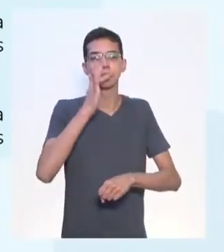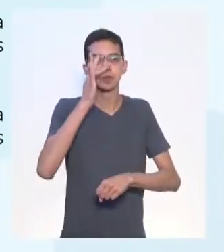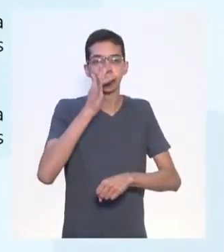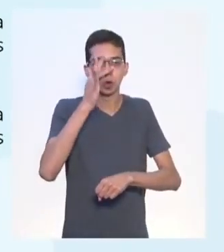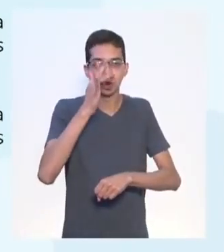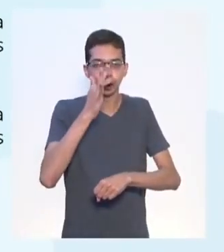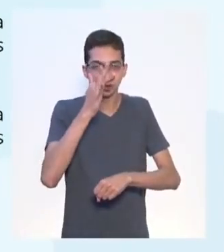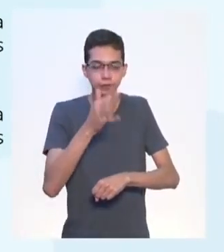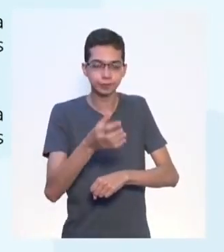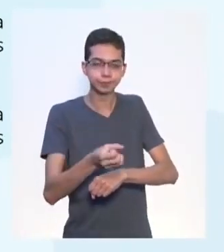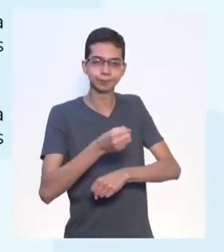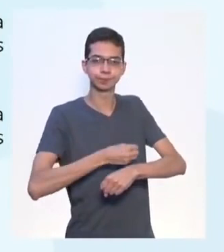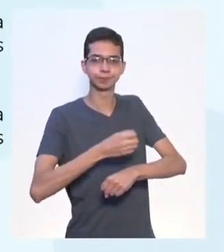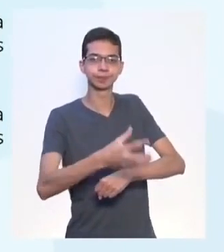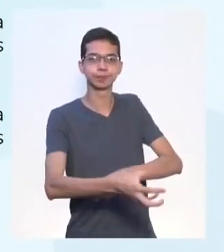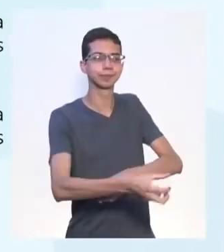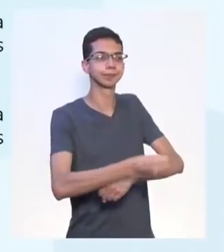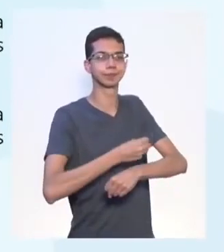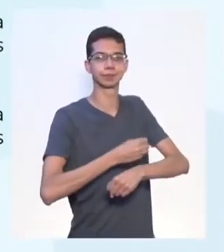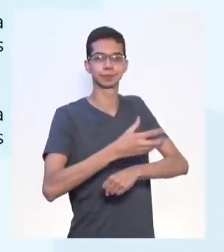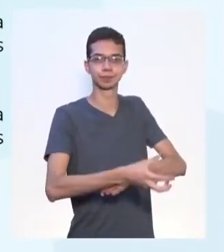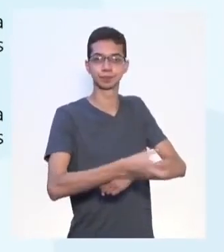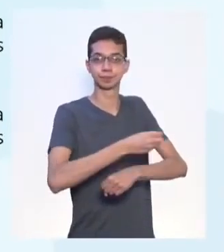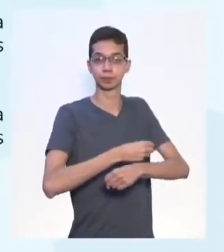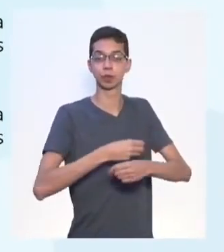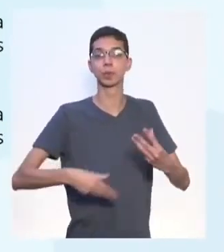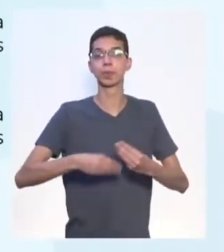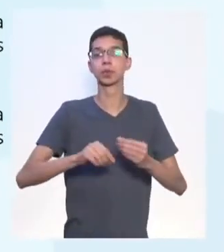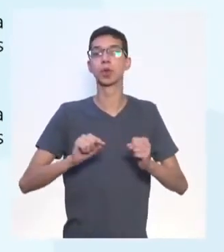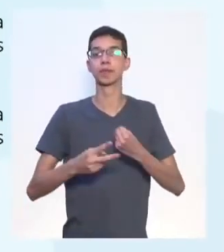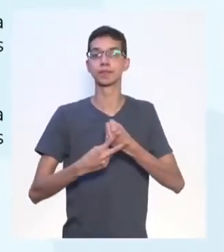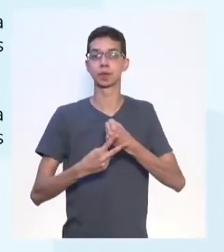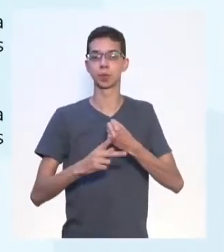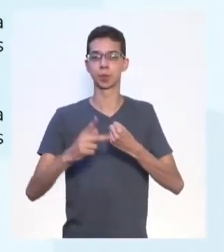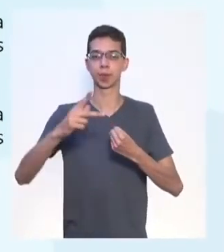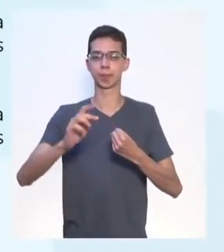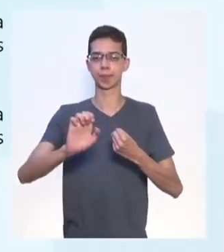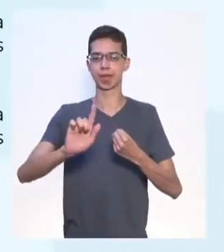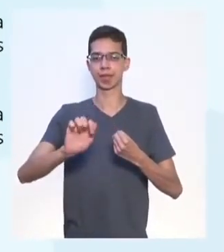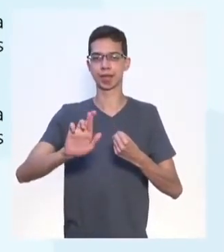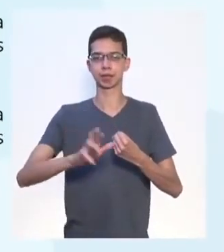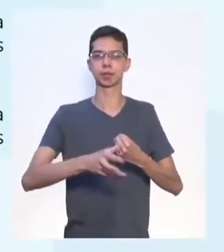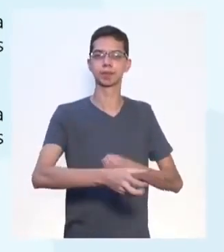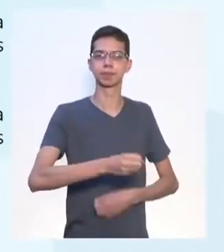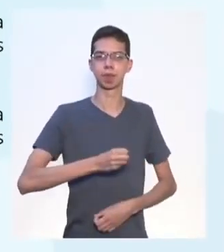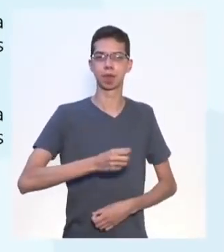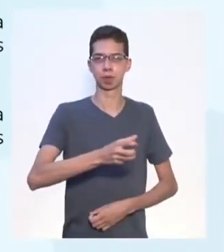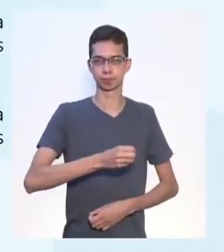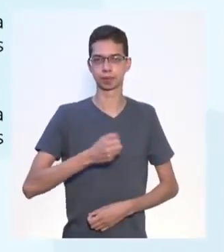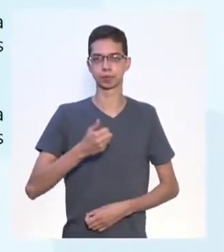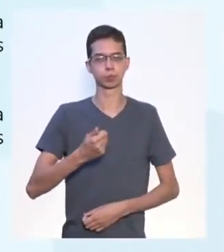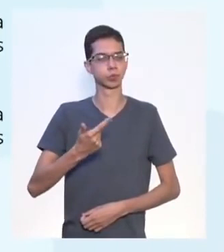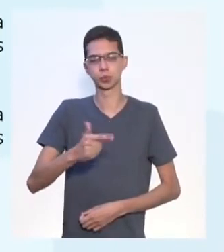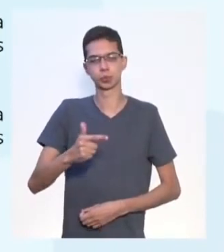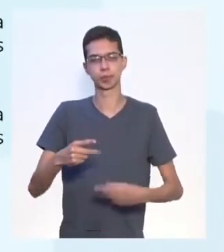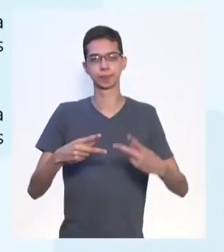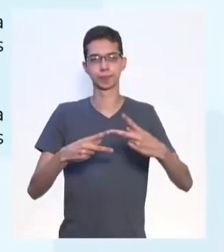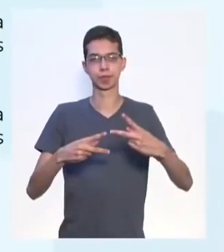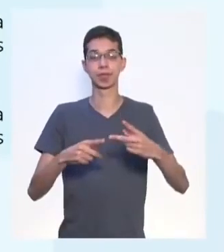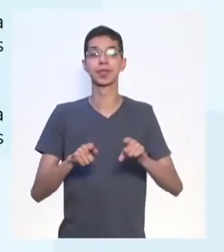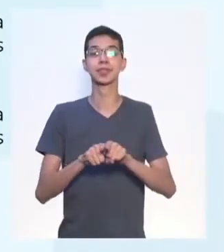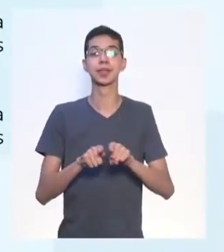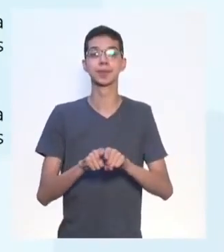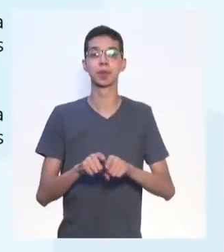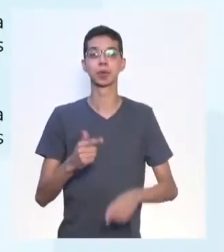as flores é o complemento do verbo pegar e não há preposição. Transitivo indireto também precisa de complemento, mas